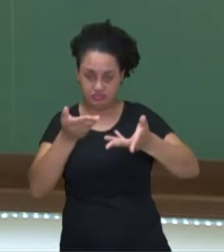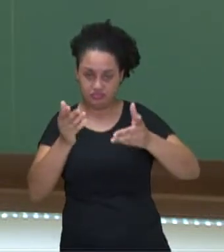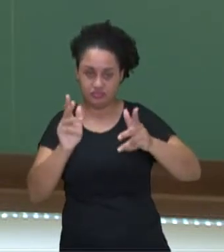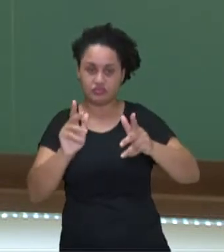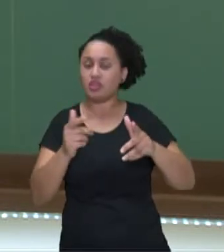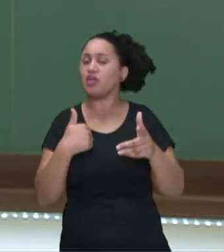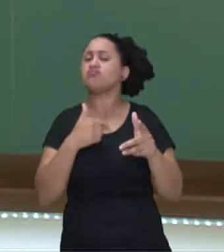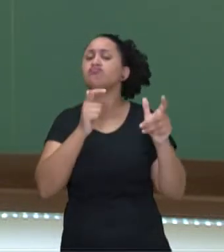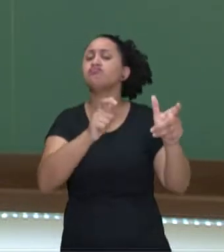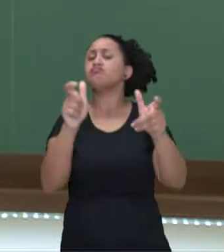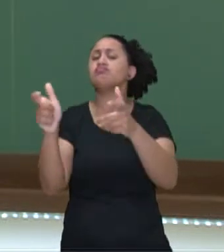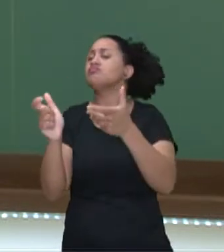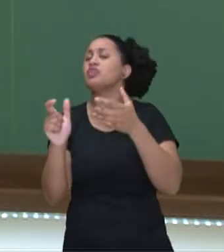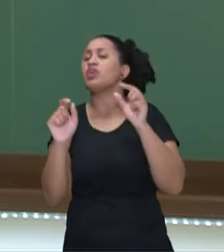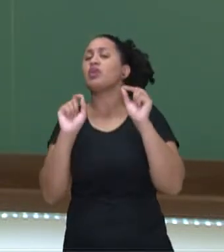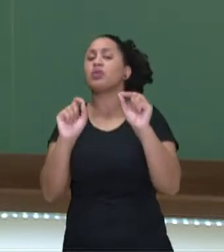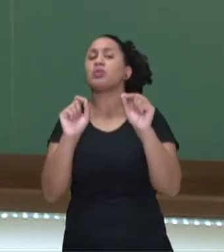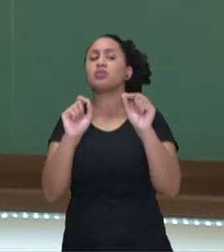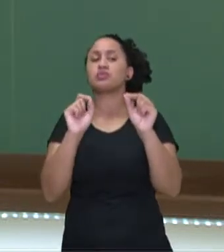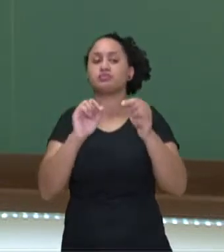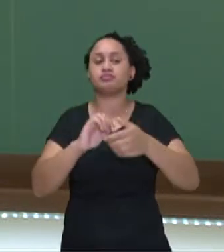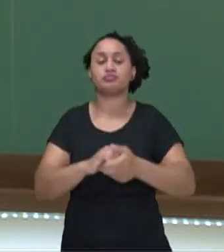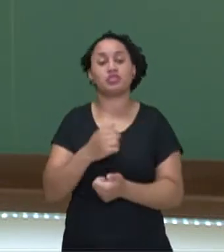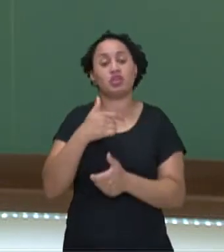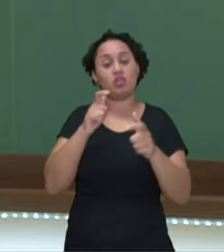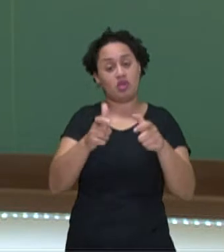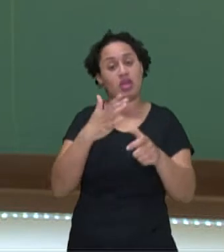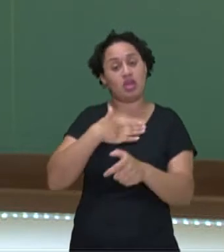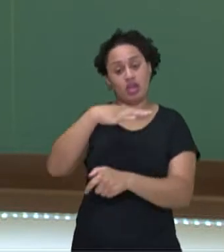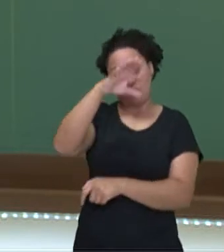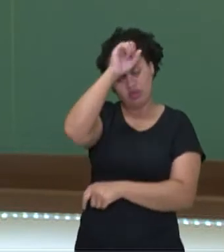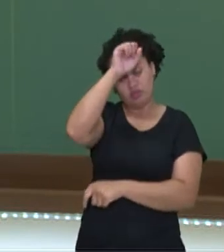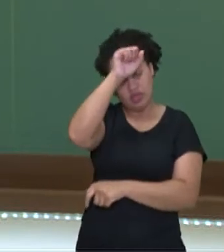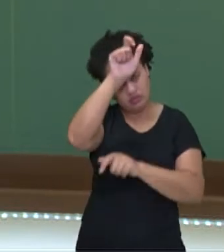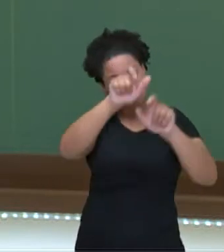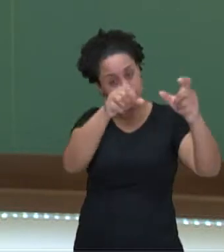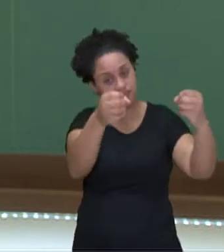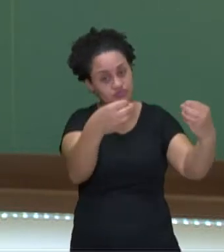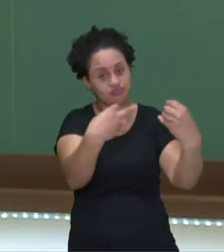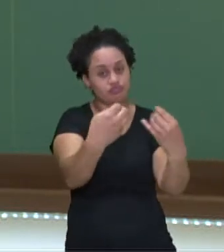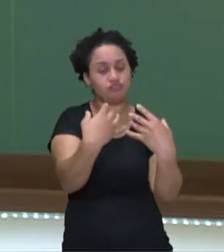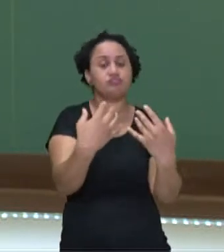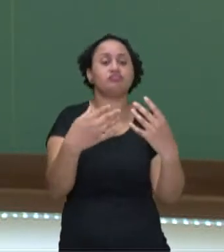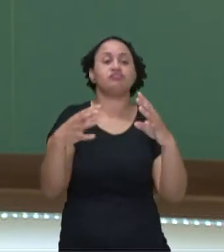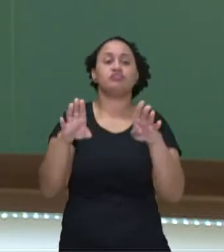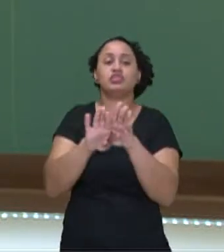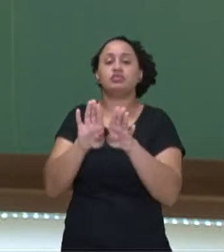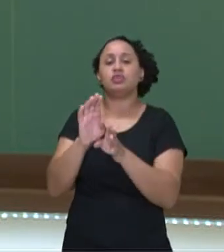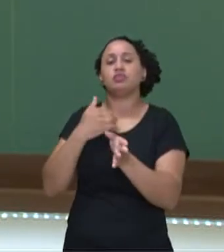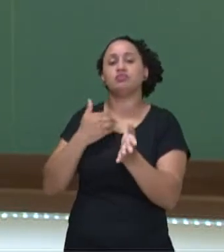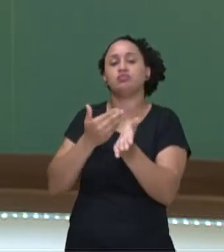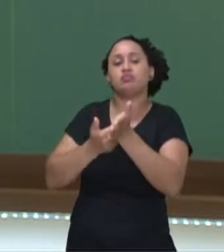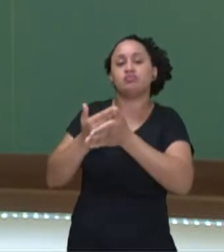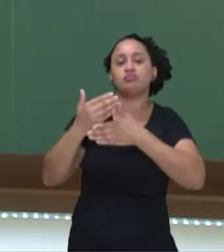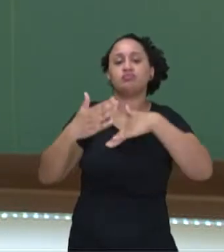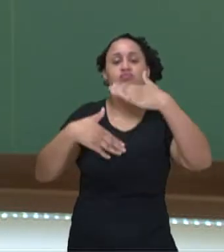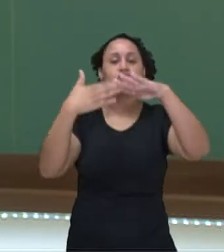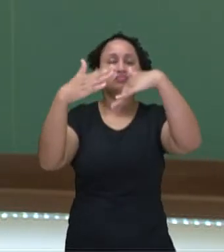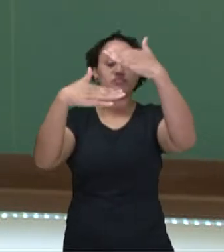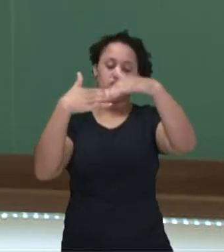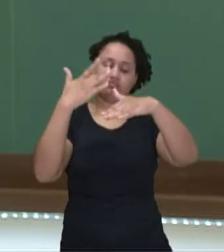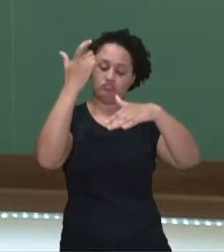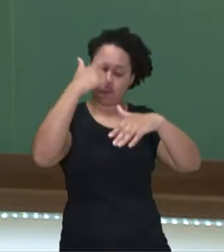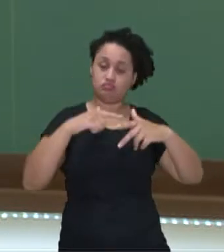são esses espaços? Espaços onde eu aprendo com os outros, onde eu começo a me desenvolver também enquanto